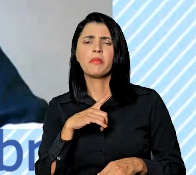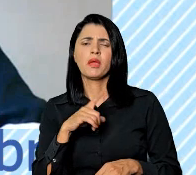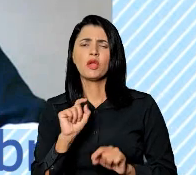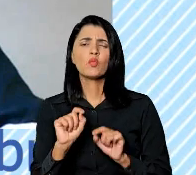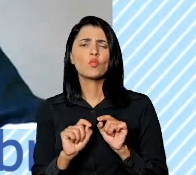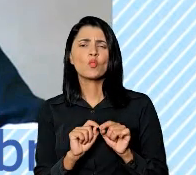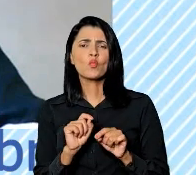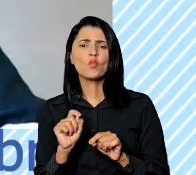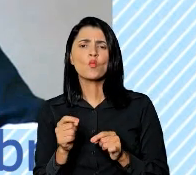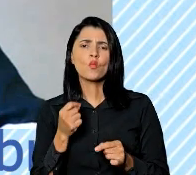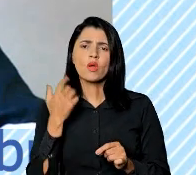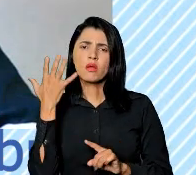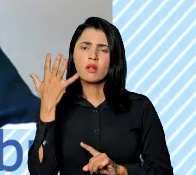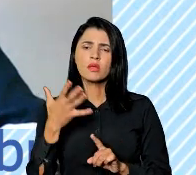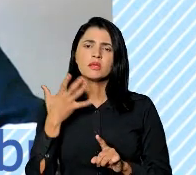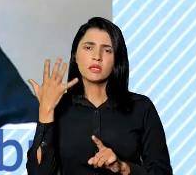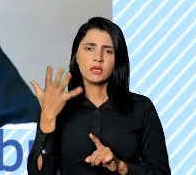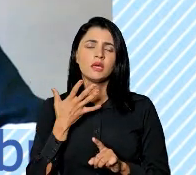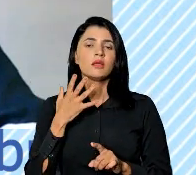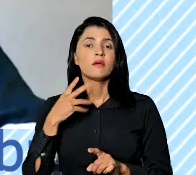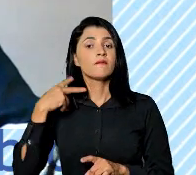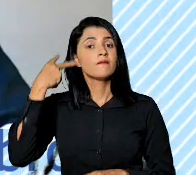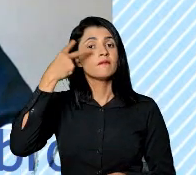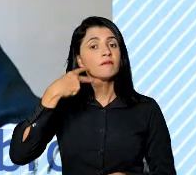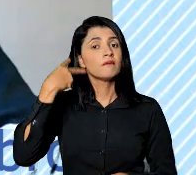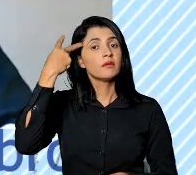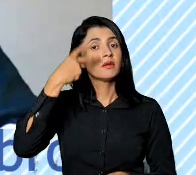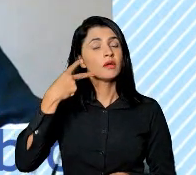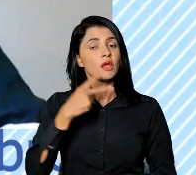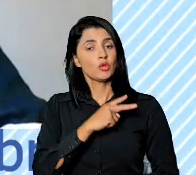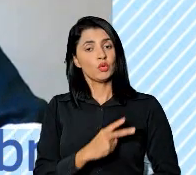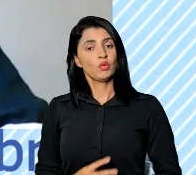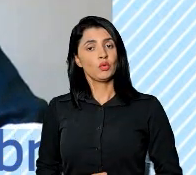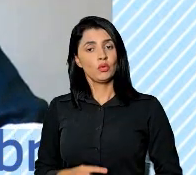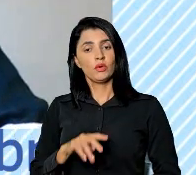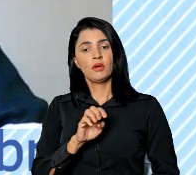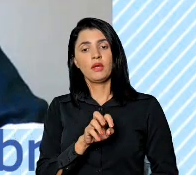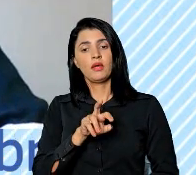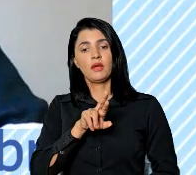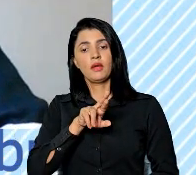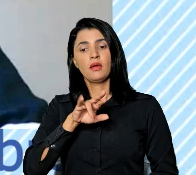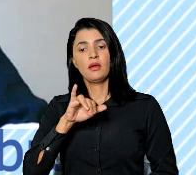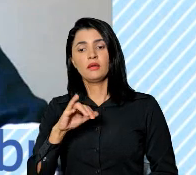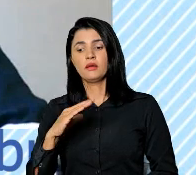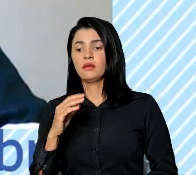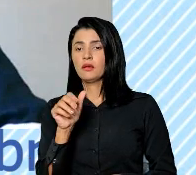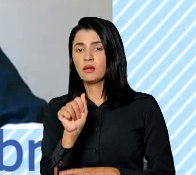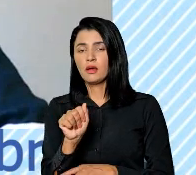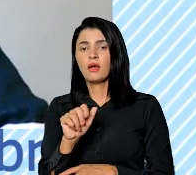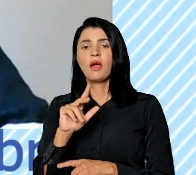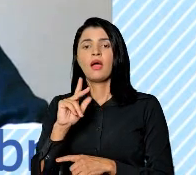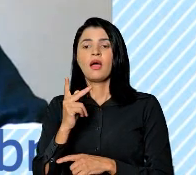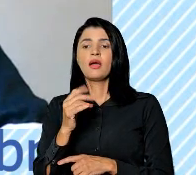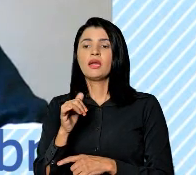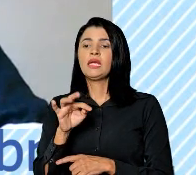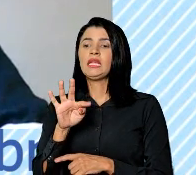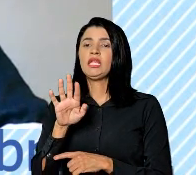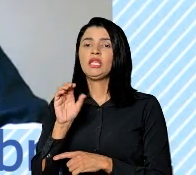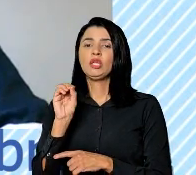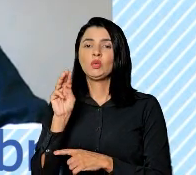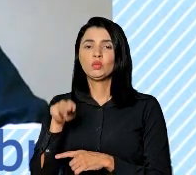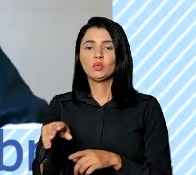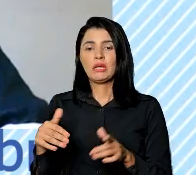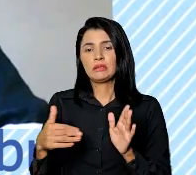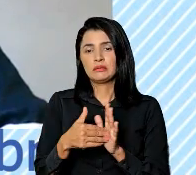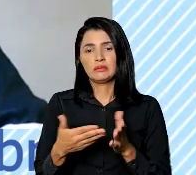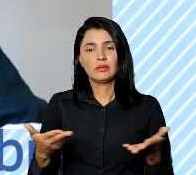como palestrante a vereadora Érica Hilton, que até o momento não teve condição de estar